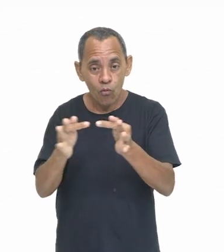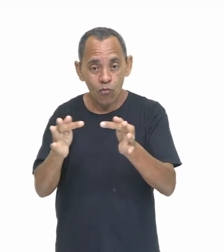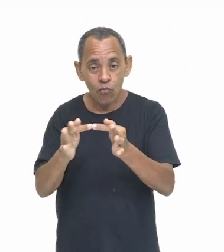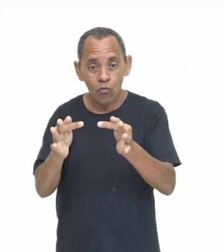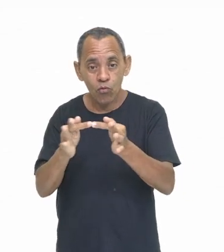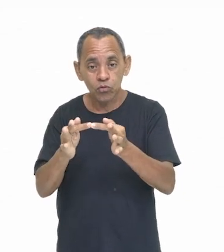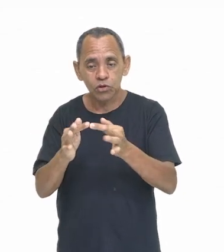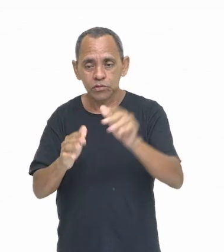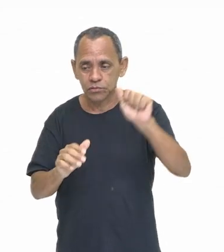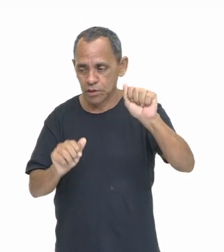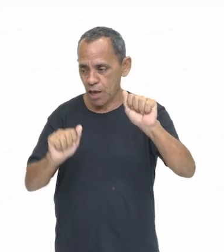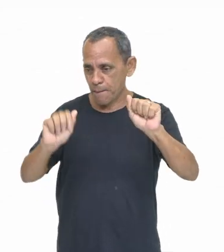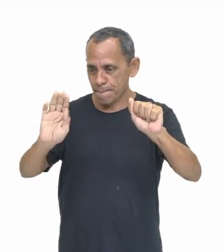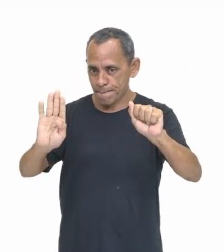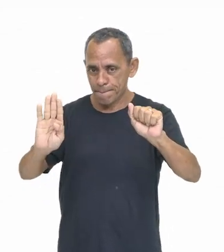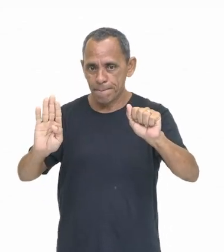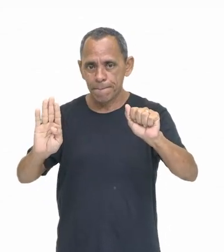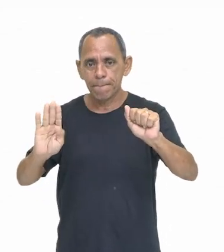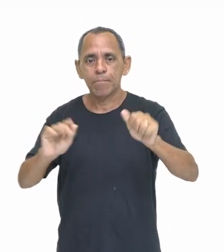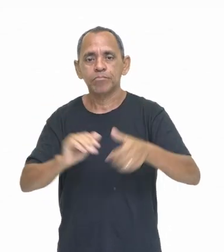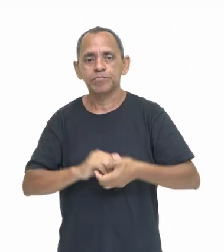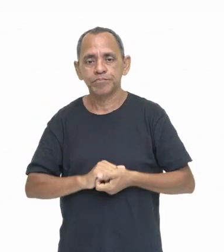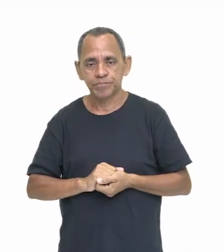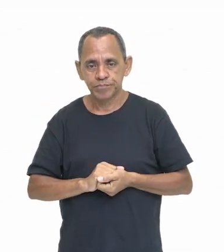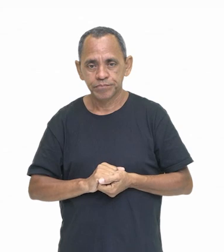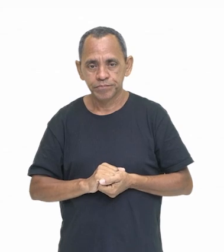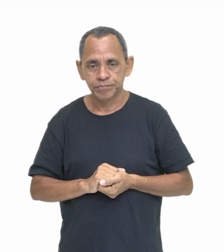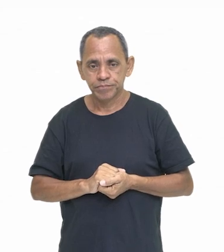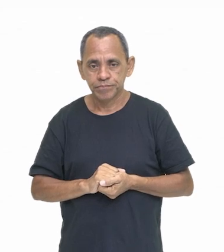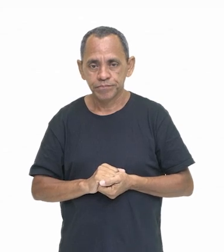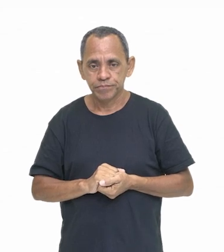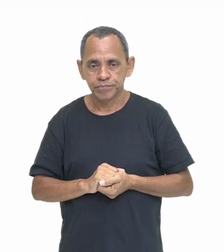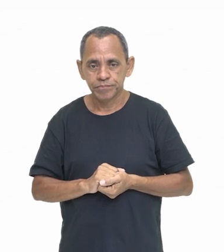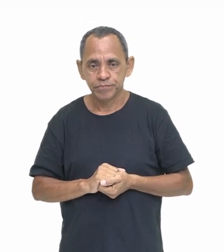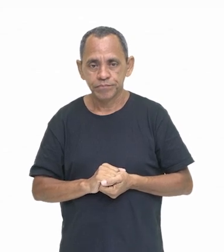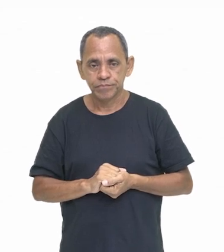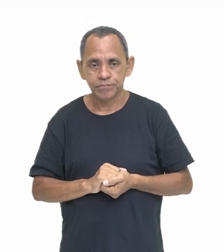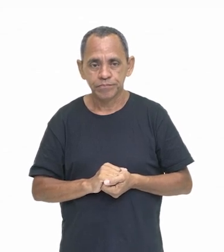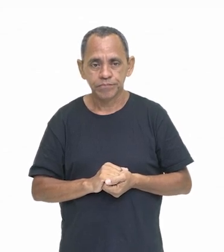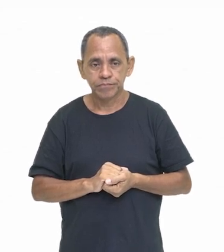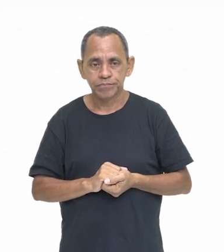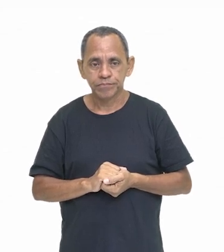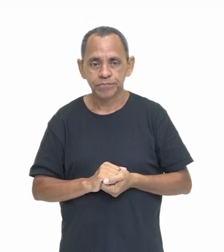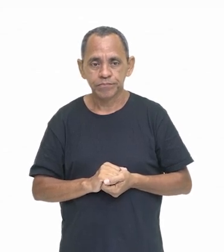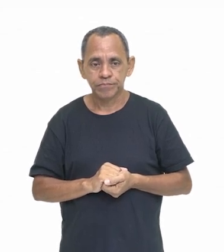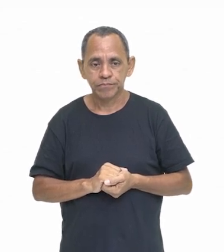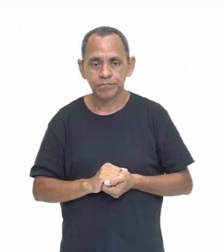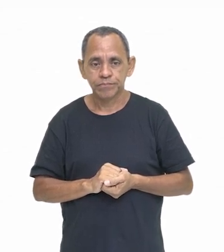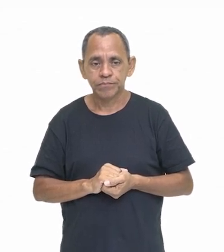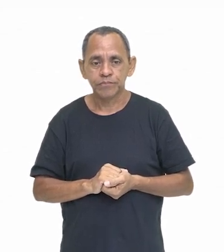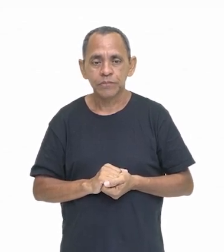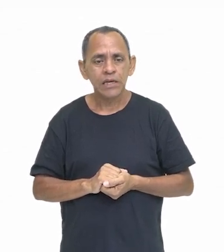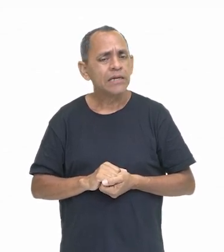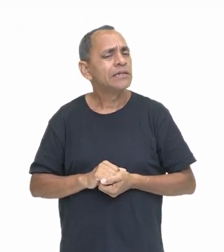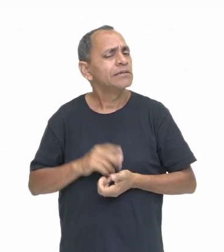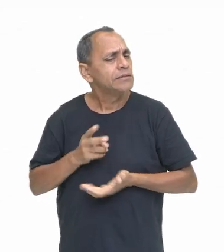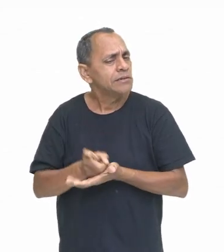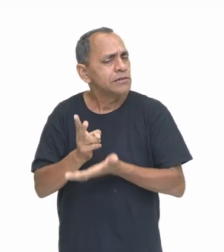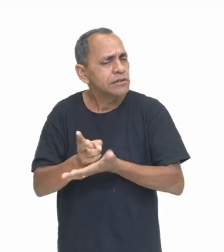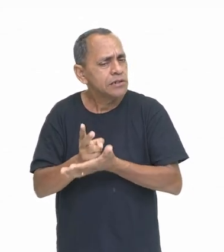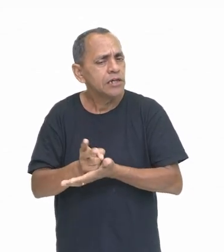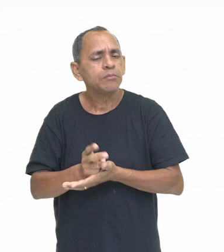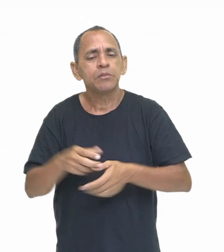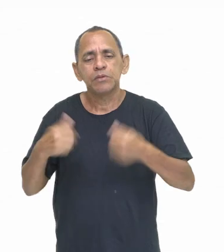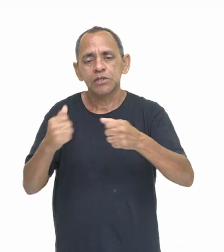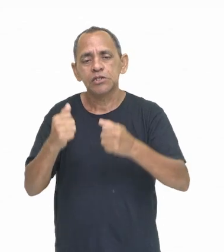de A em B. Então, toda vez que você ouvir falar em uma função de A em B, ele tem que obedecer